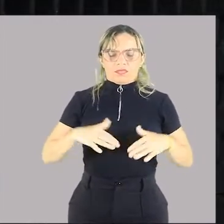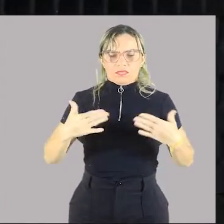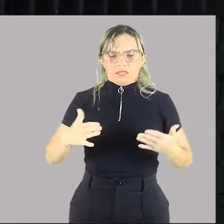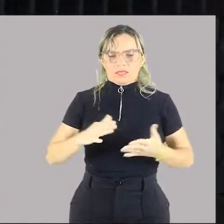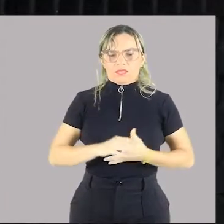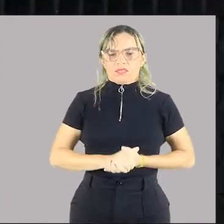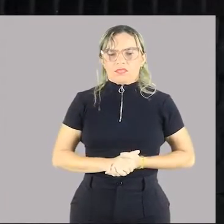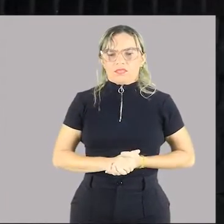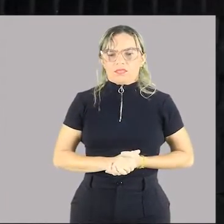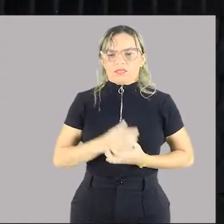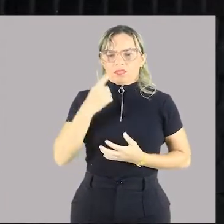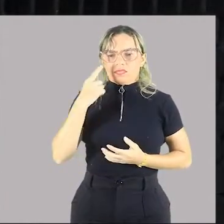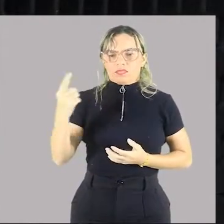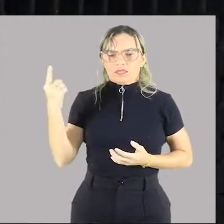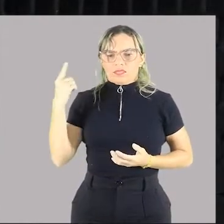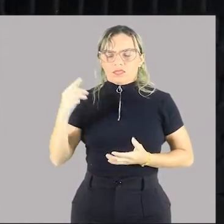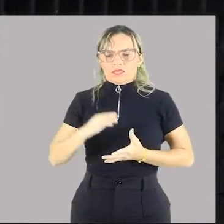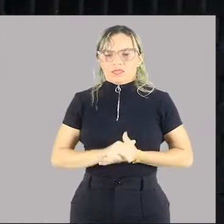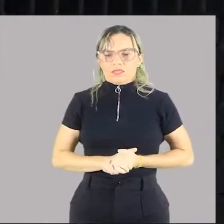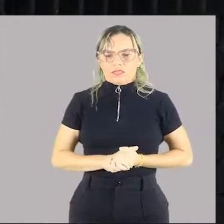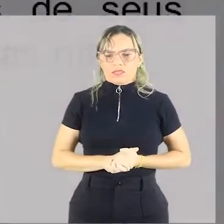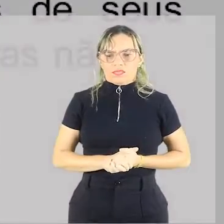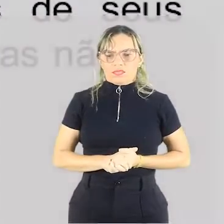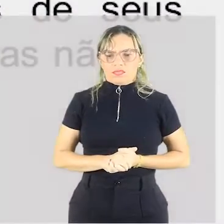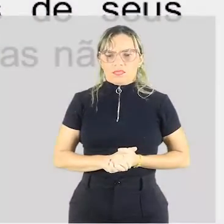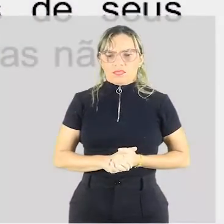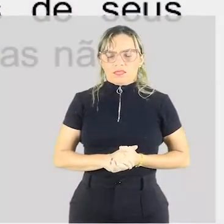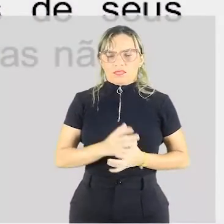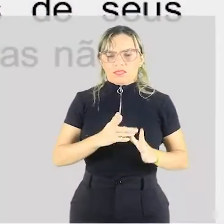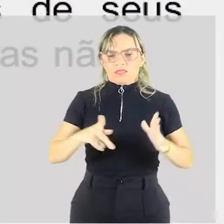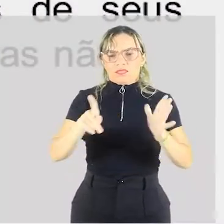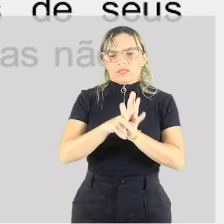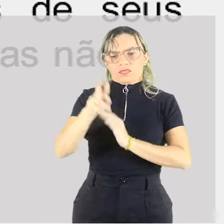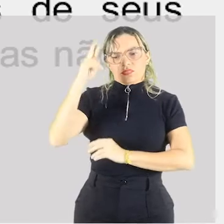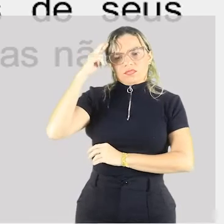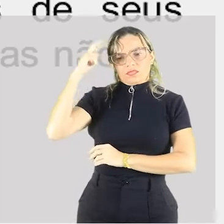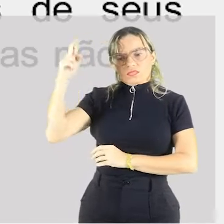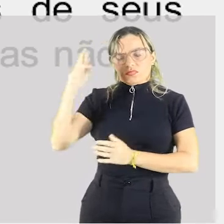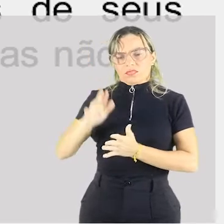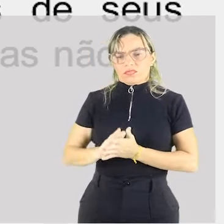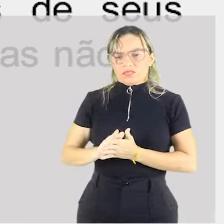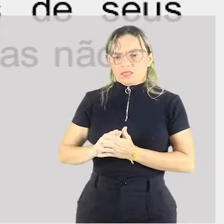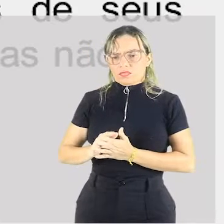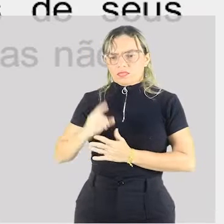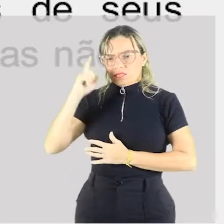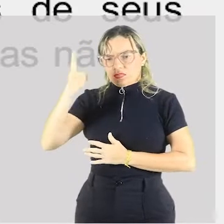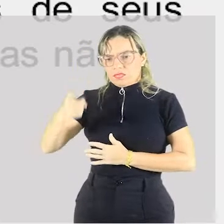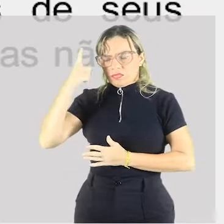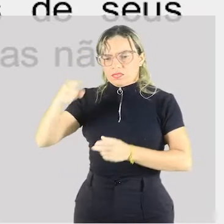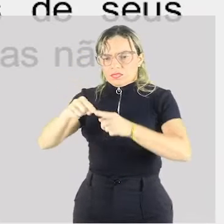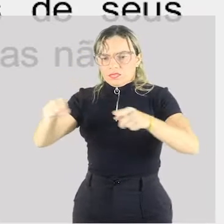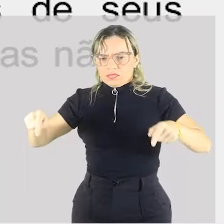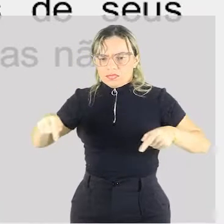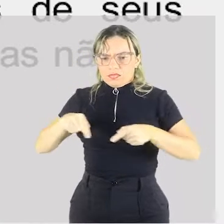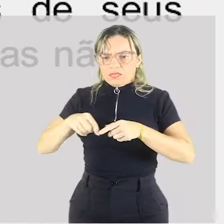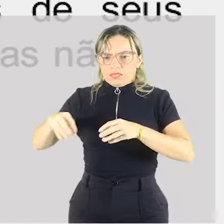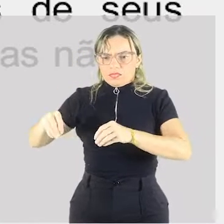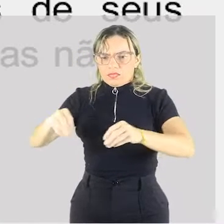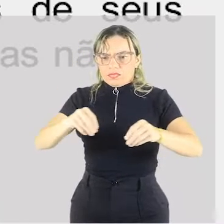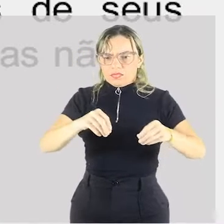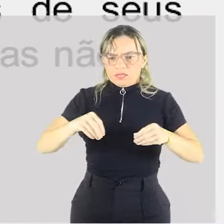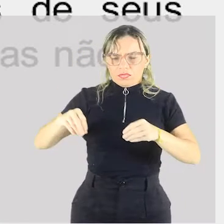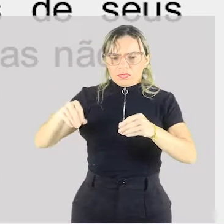Nós temos uma questão. Olha só. Os próprios senhores de engenho eram